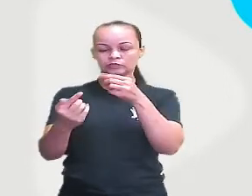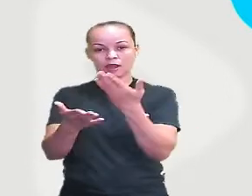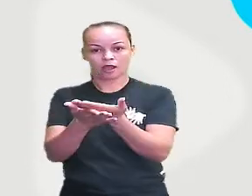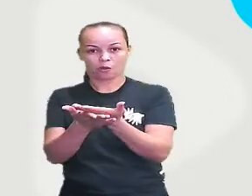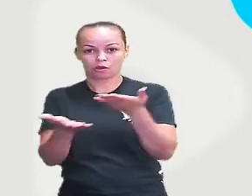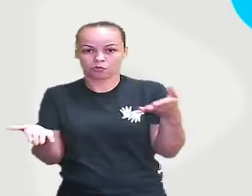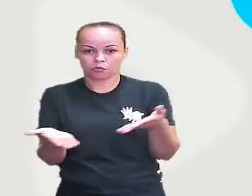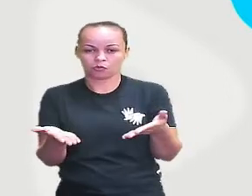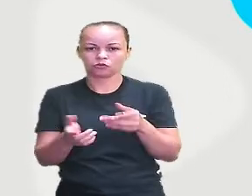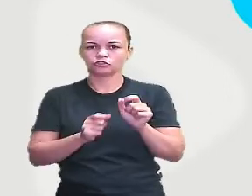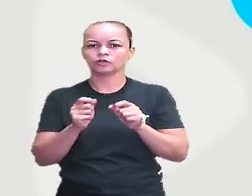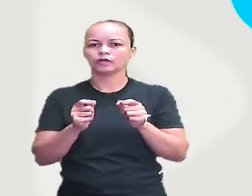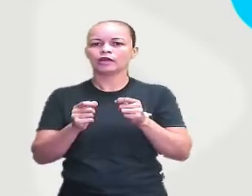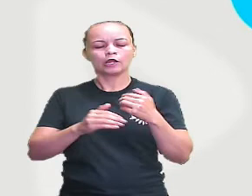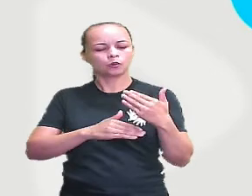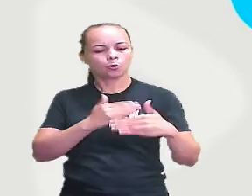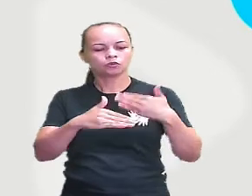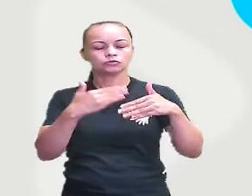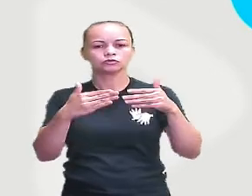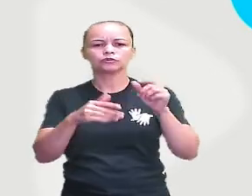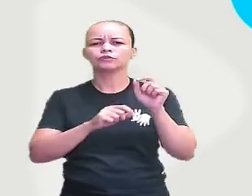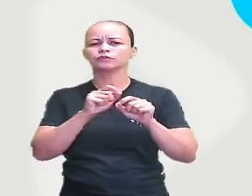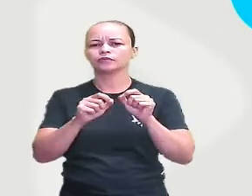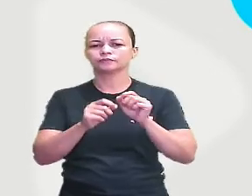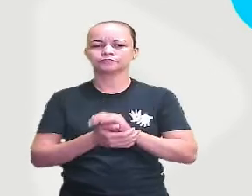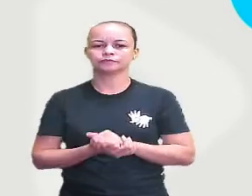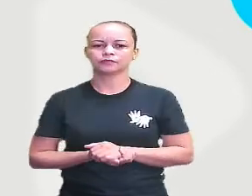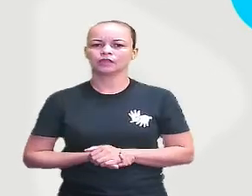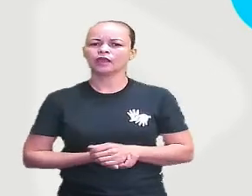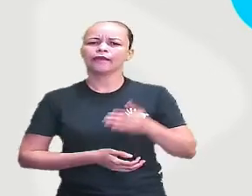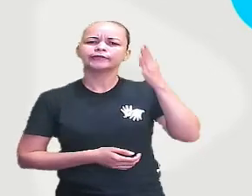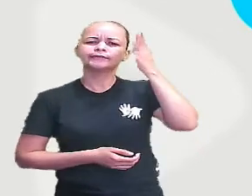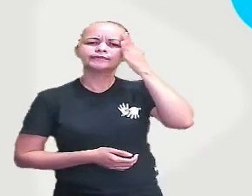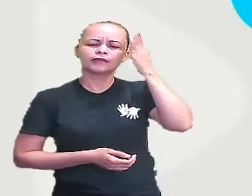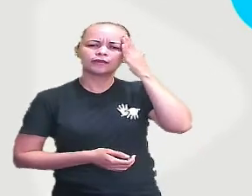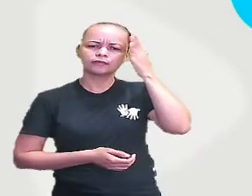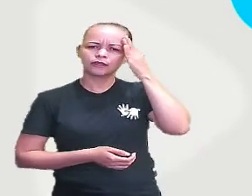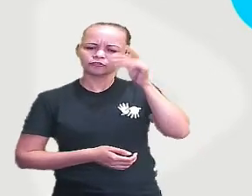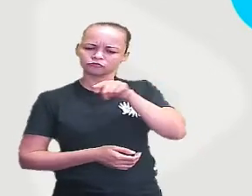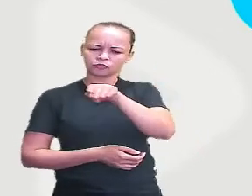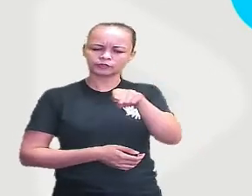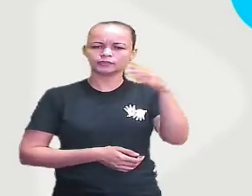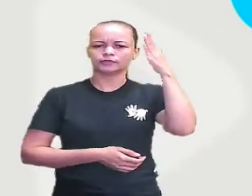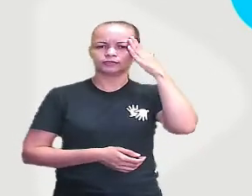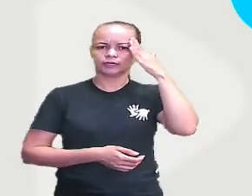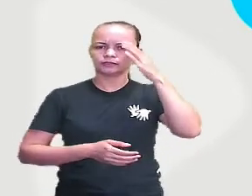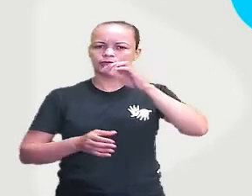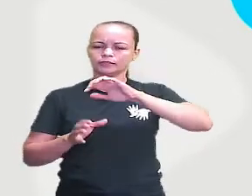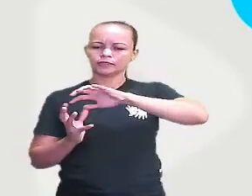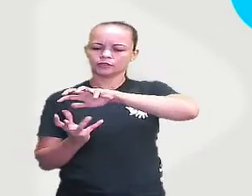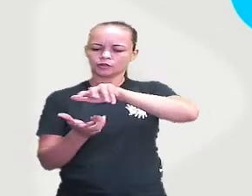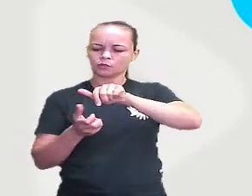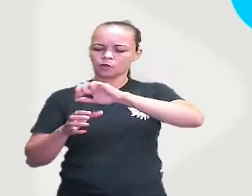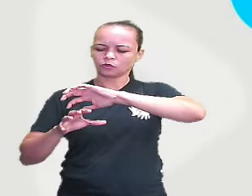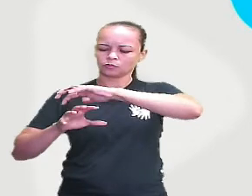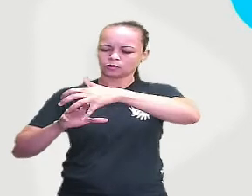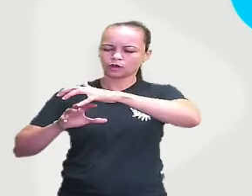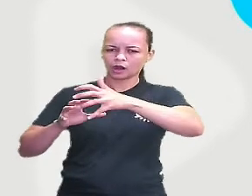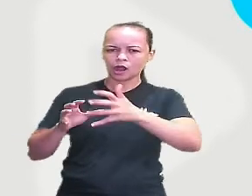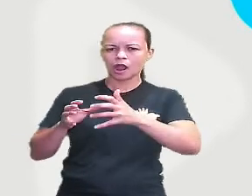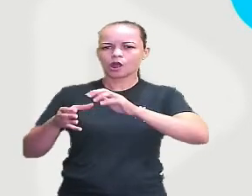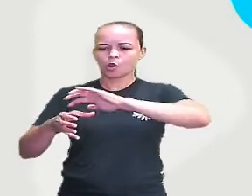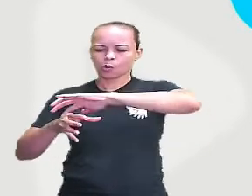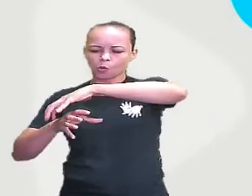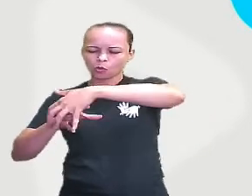É edificar com você, é construir com você o quê? A compreensão. Você tem que compreender que as camadas da Terra são a crosta